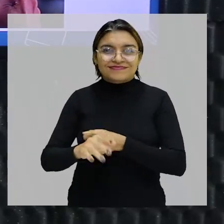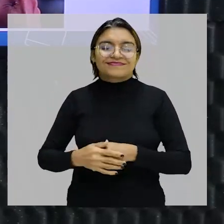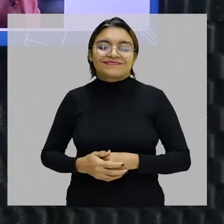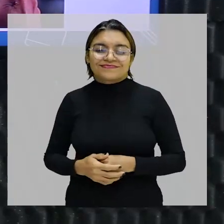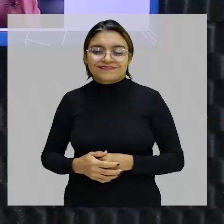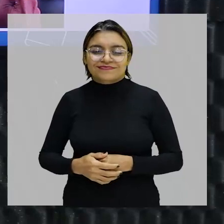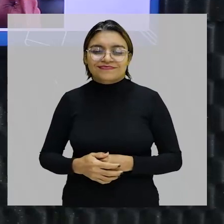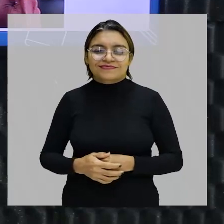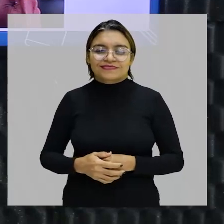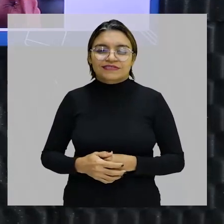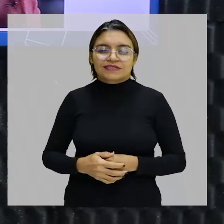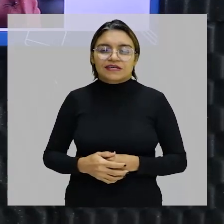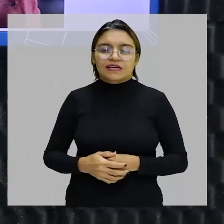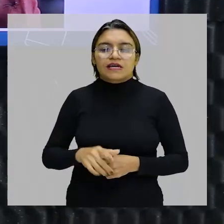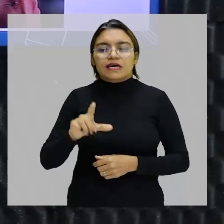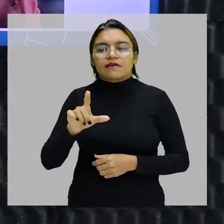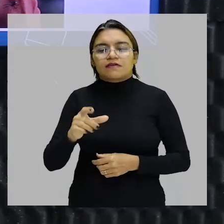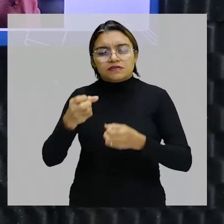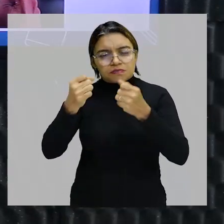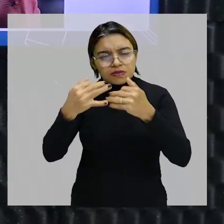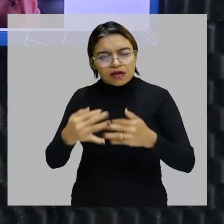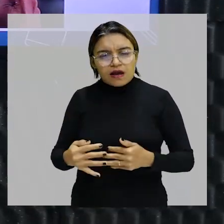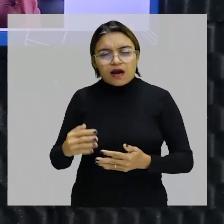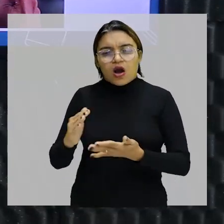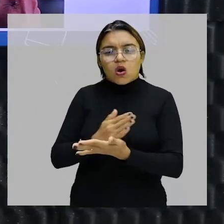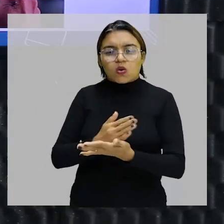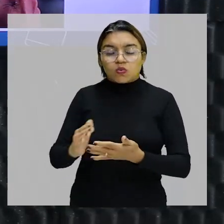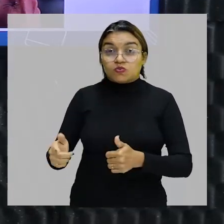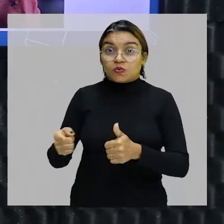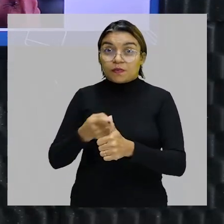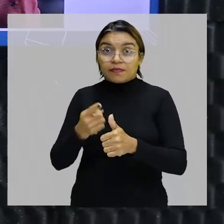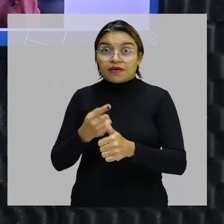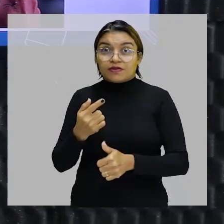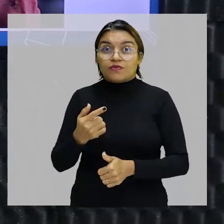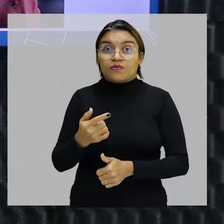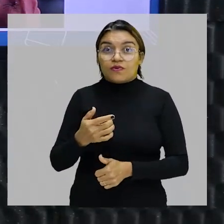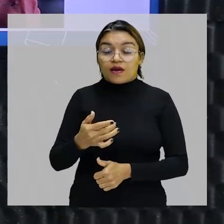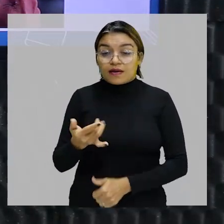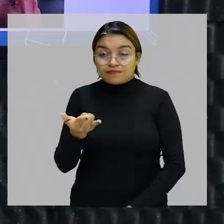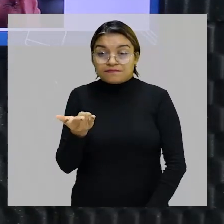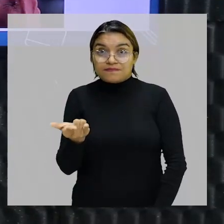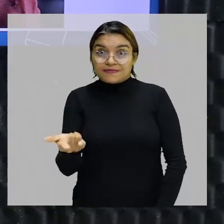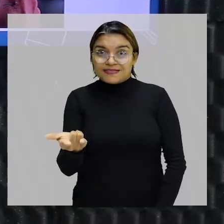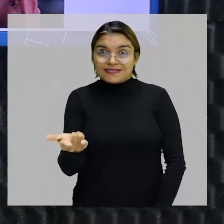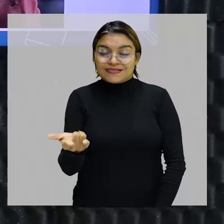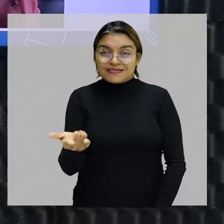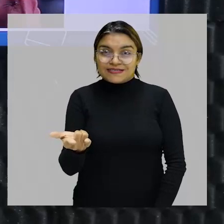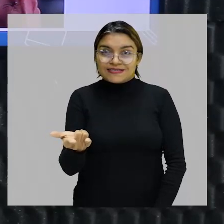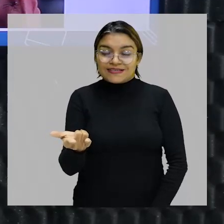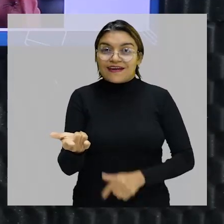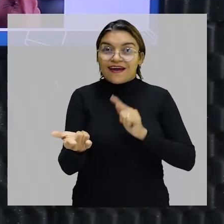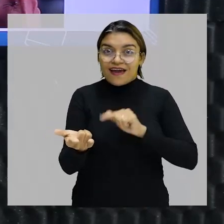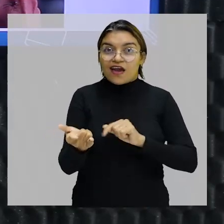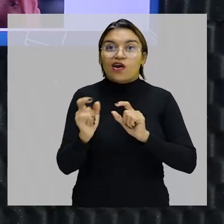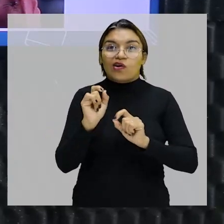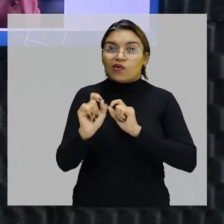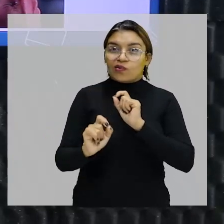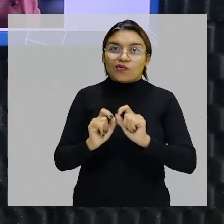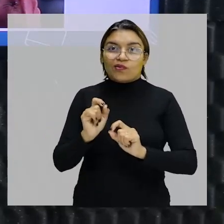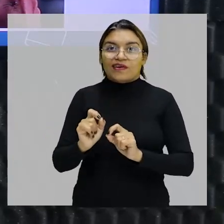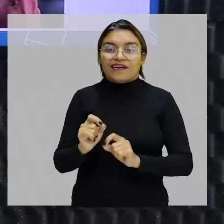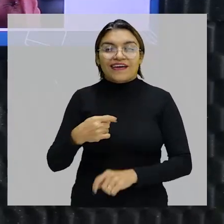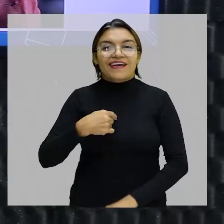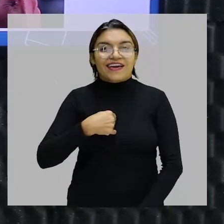Nós escolhemos alguns. E o primeiro, né, o Homem-Aranha, que particularmente é dos super-heróis aquele que eu